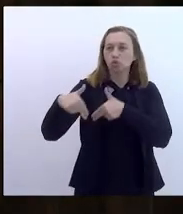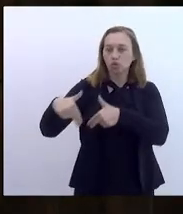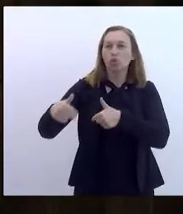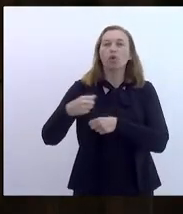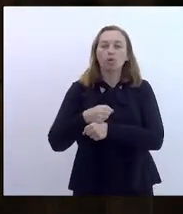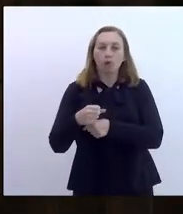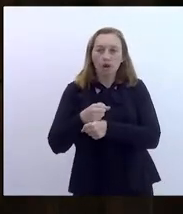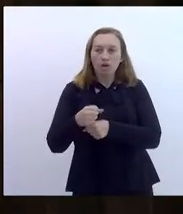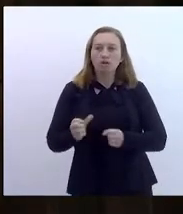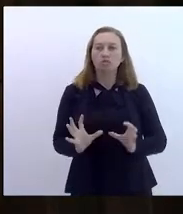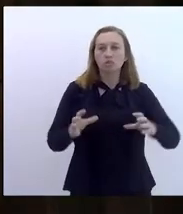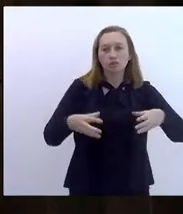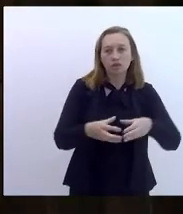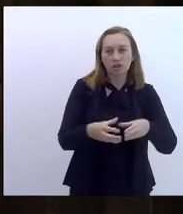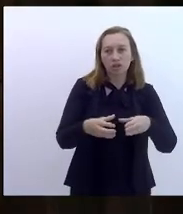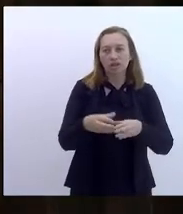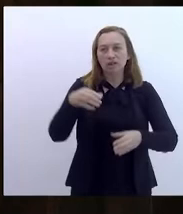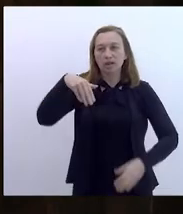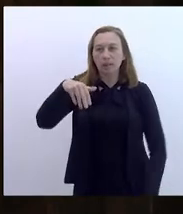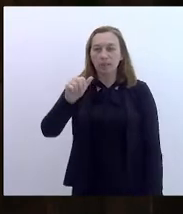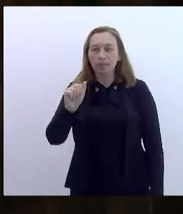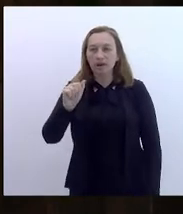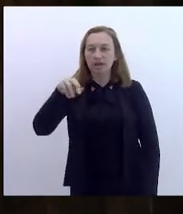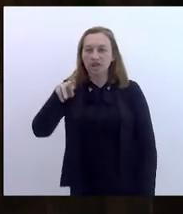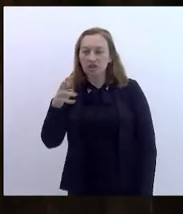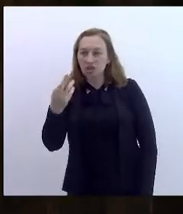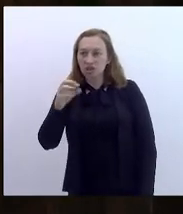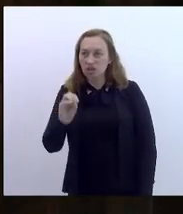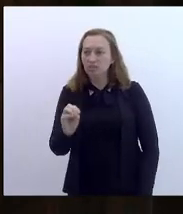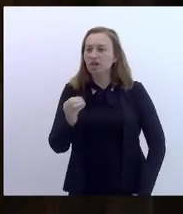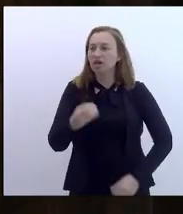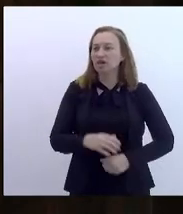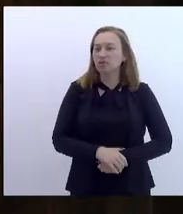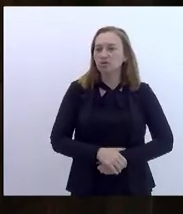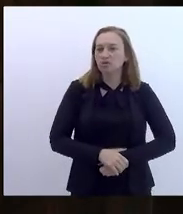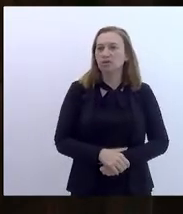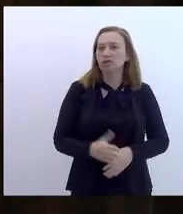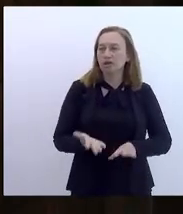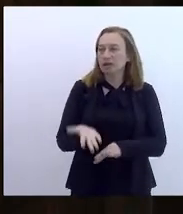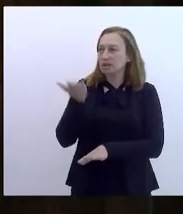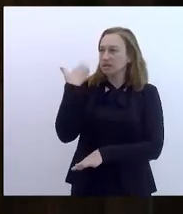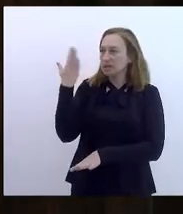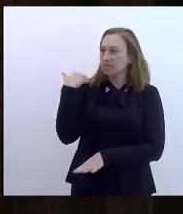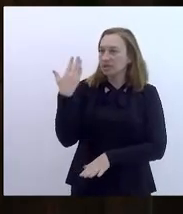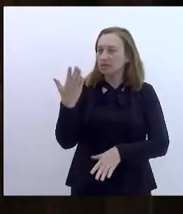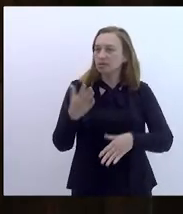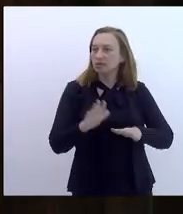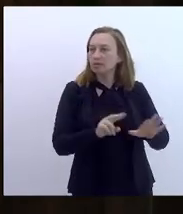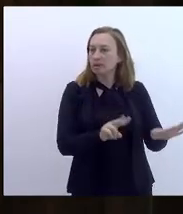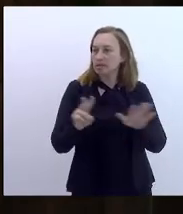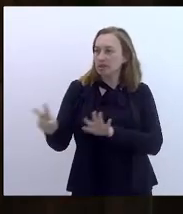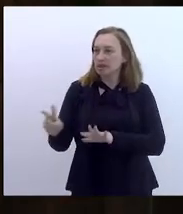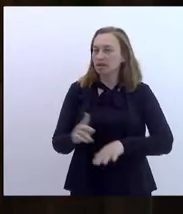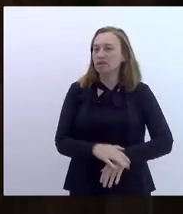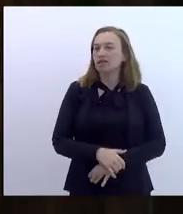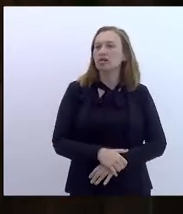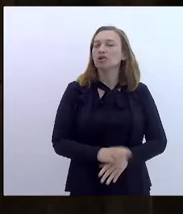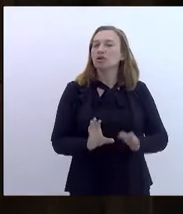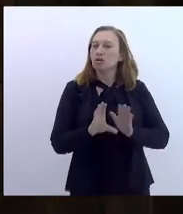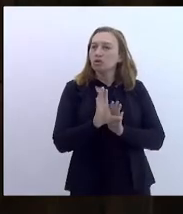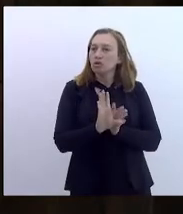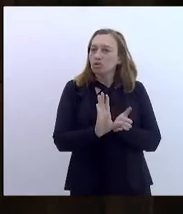conselho comunitário de Manguinhos e até semana passada também no nosso conselho de saúde local